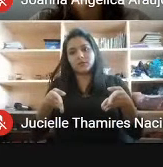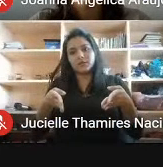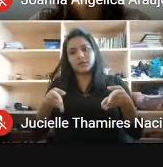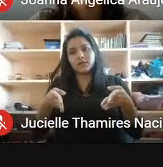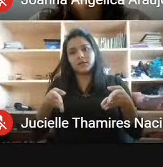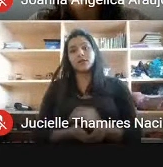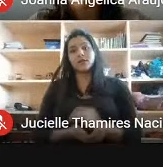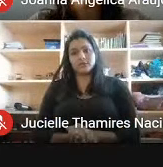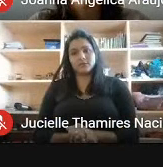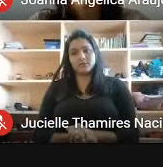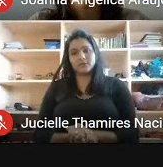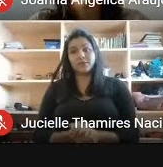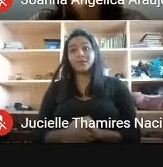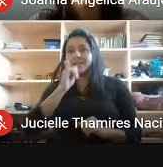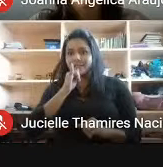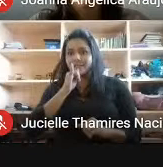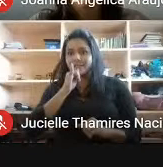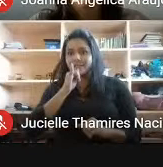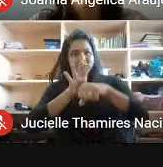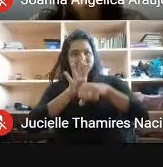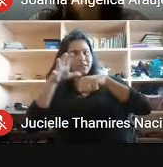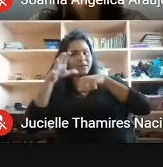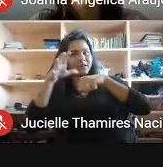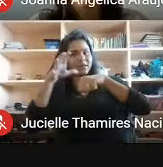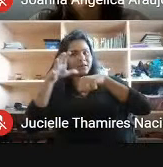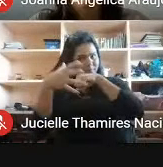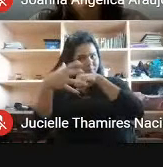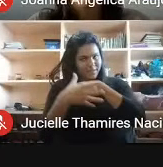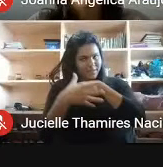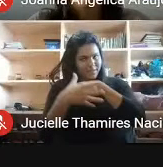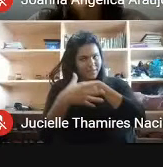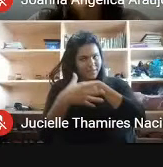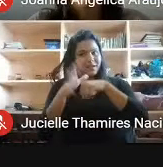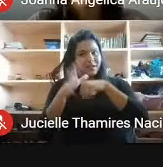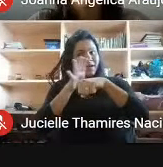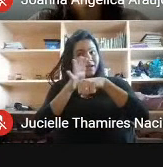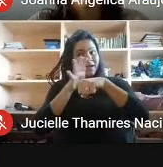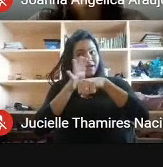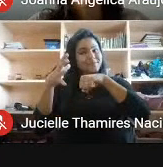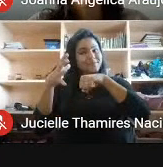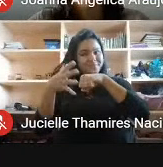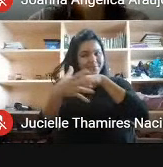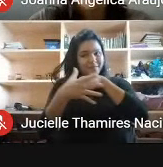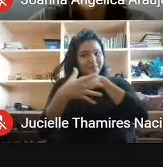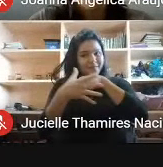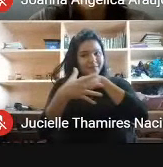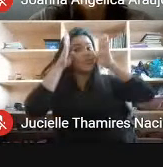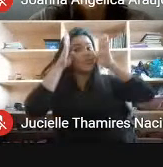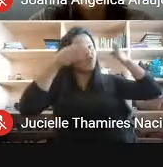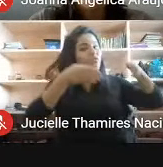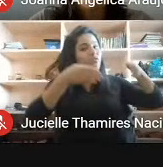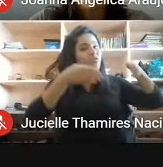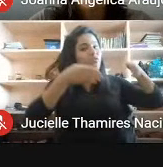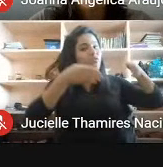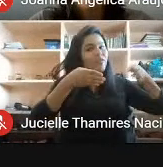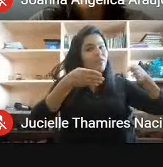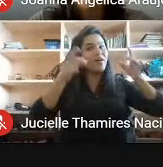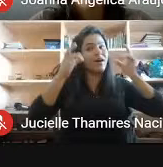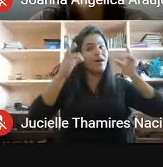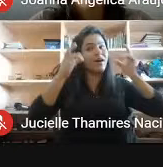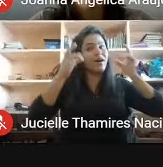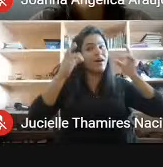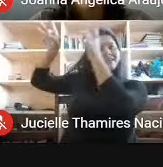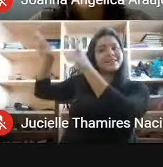ela represou essa situação, você imagina que é o começo de um governo, onde quando você abre o governo, você tem no mínimo 60